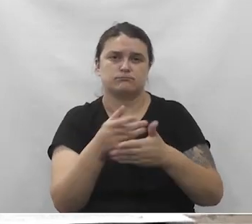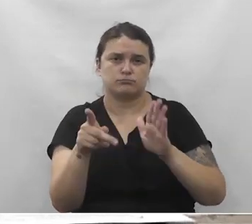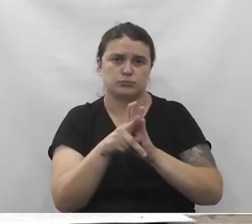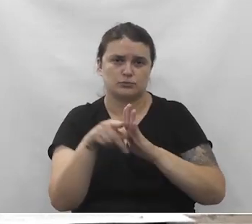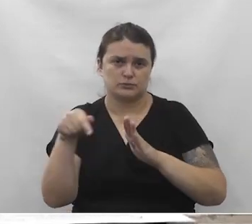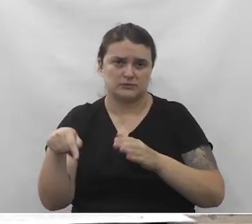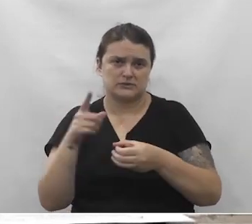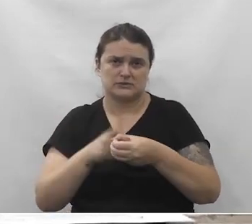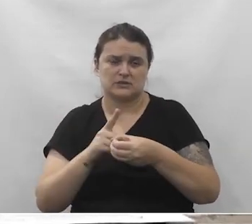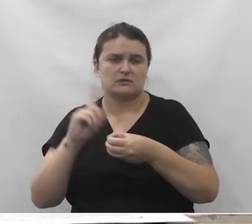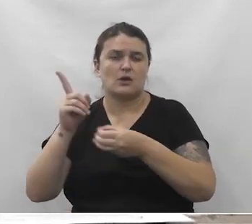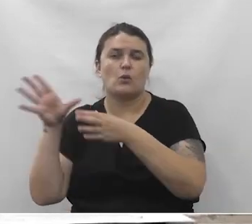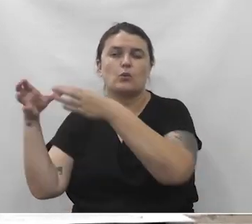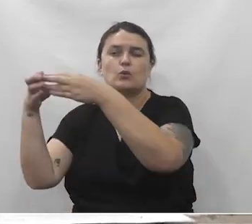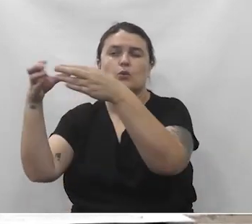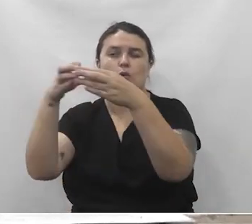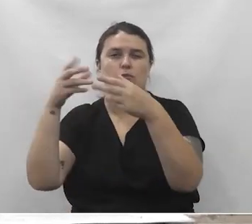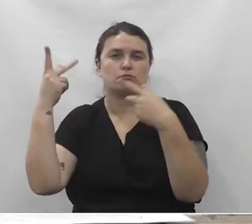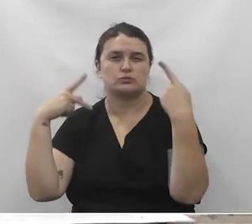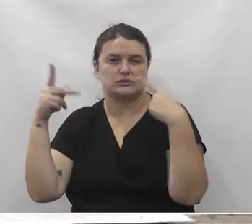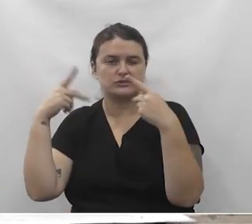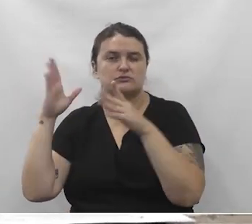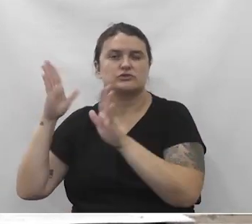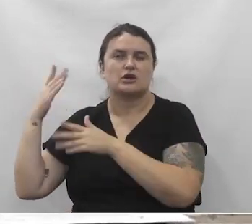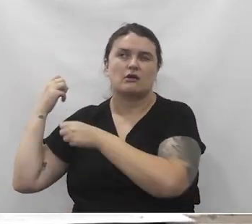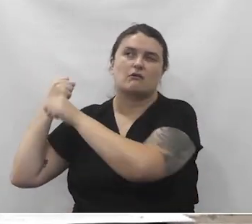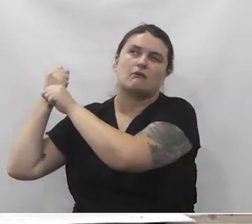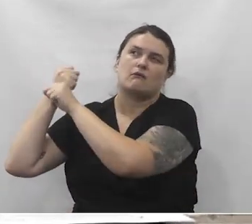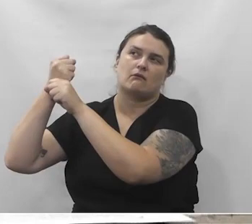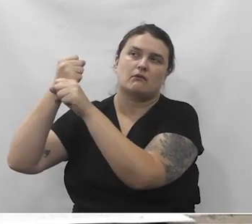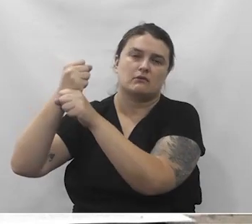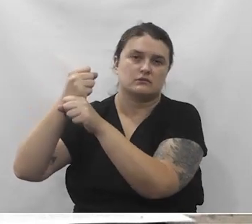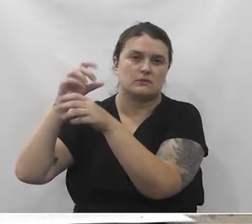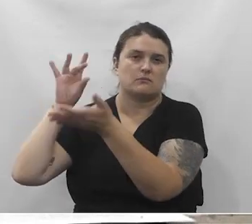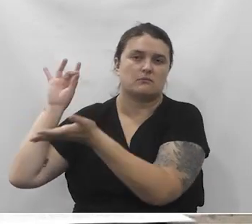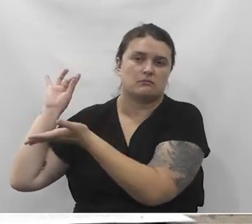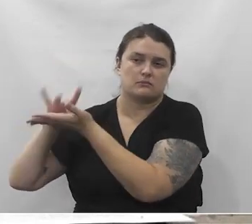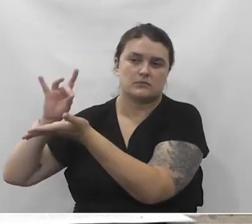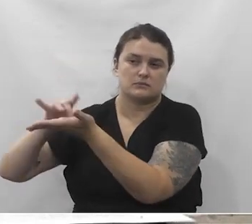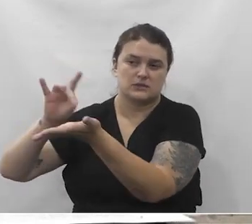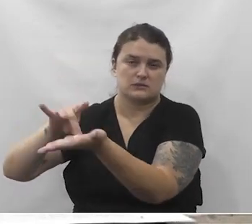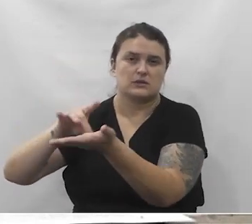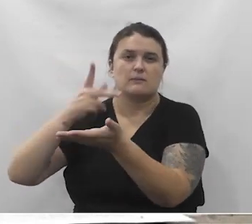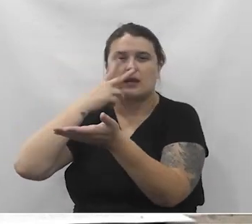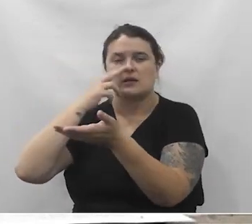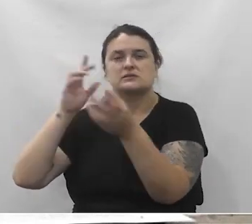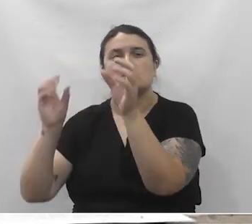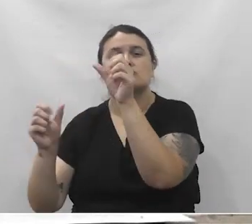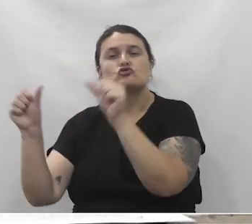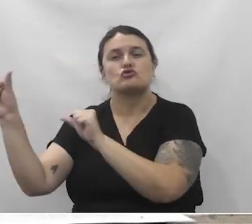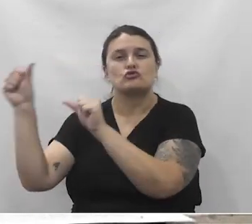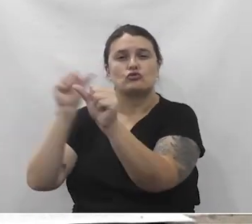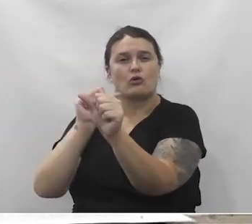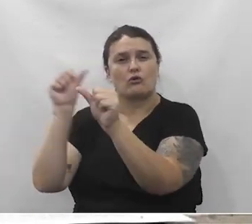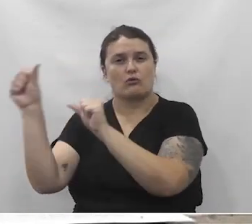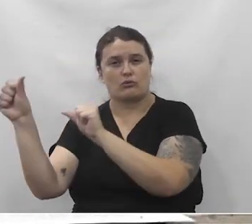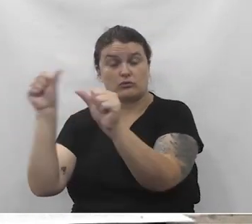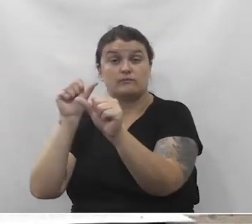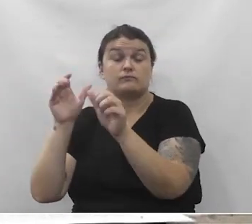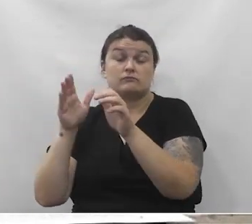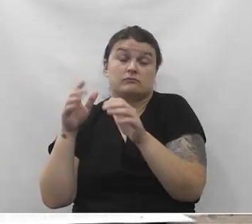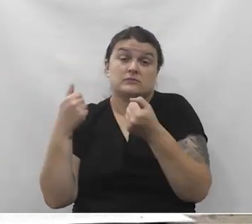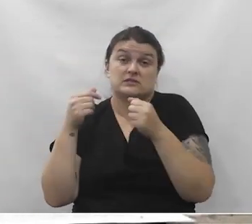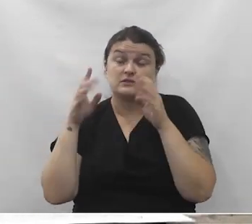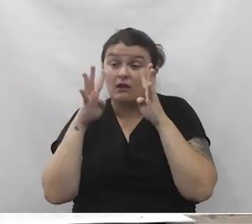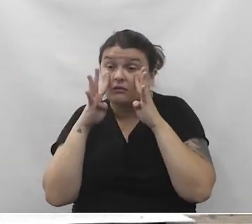município não grupos políticos que estão há muito tempo às vezes no poder e sempre vira aquela Roda Viva então às